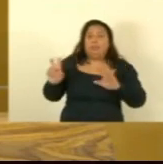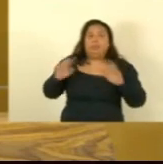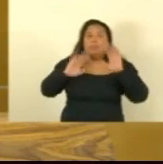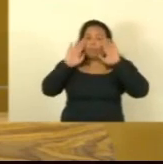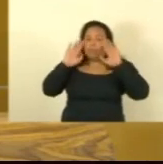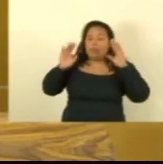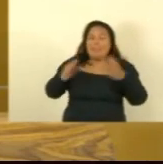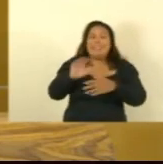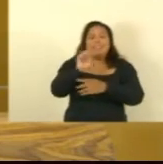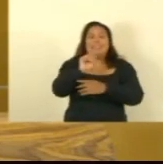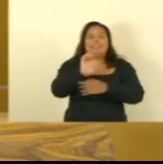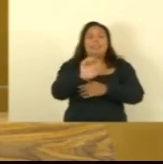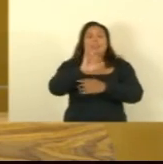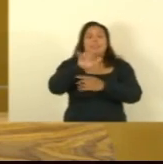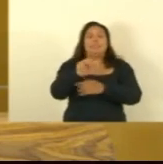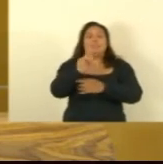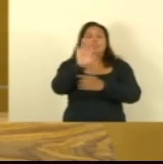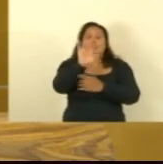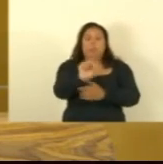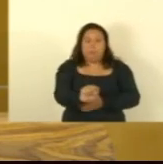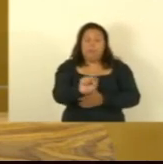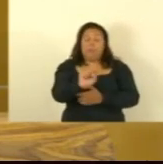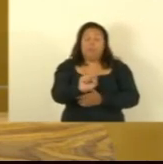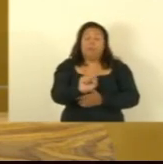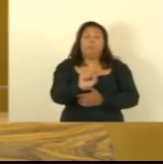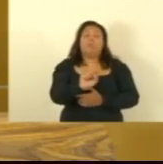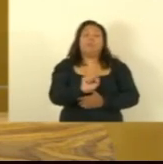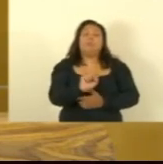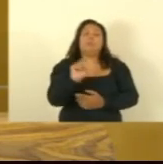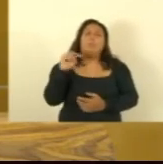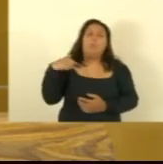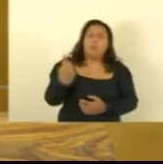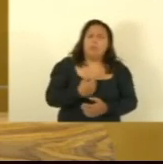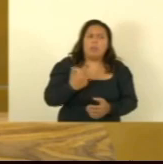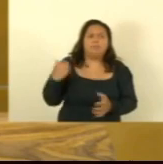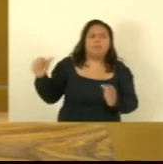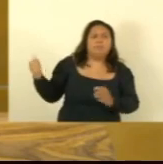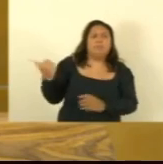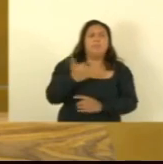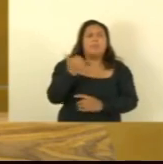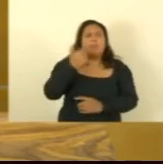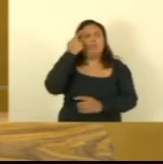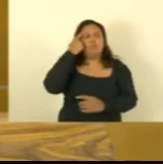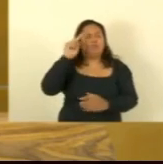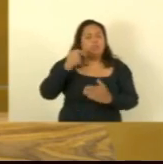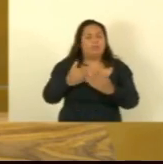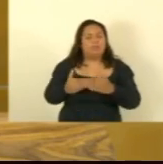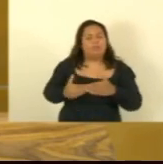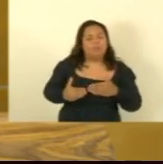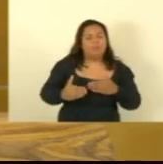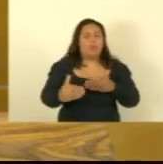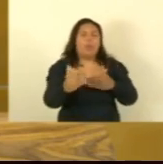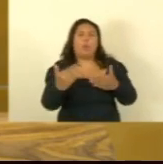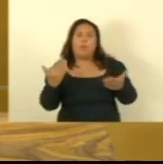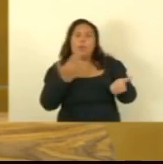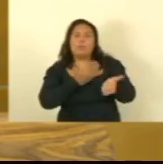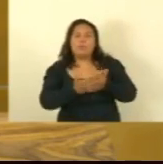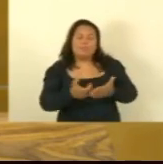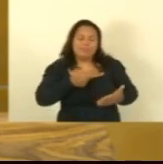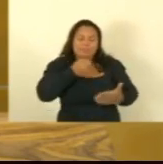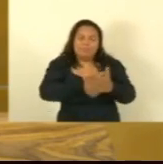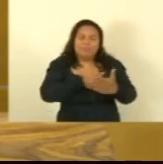à SEJU, Secretaria de Justiça. Nós, desde o primeiro dia do nosso primeiro mandato, nós estamos aqui lutando para